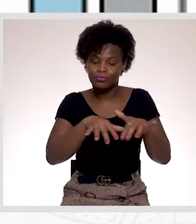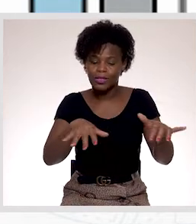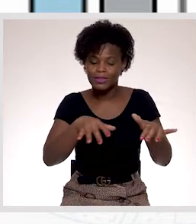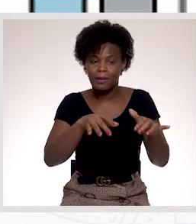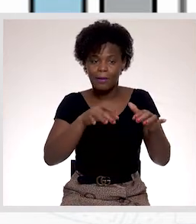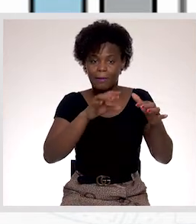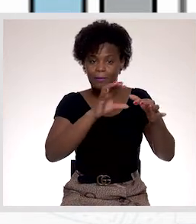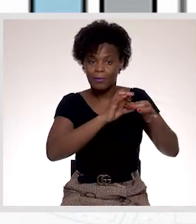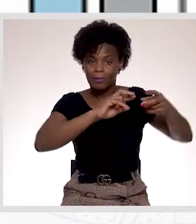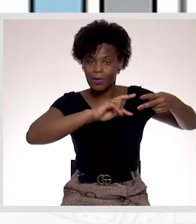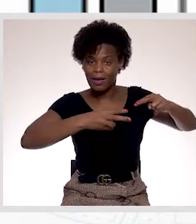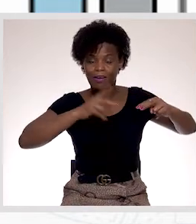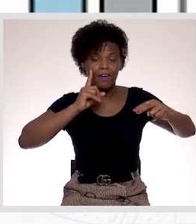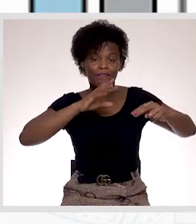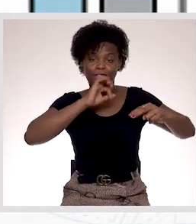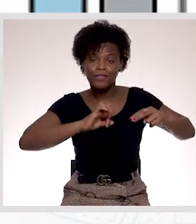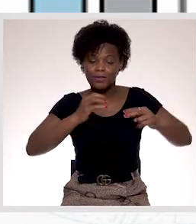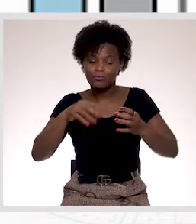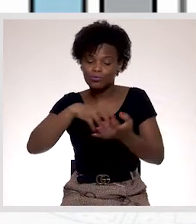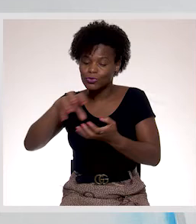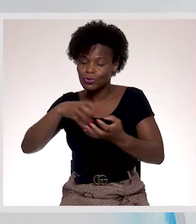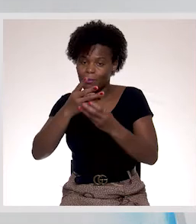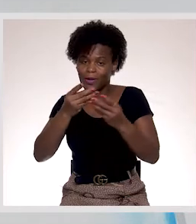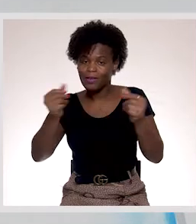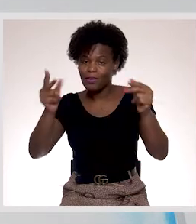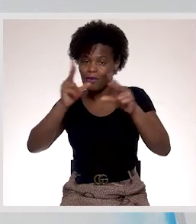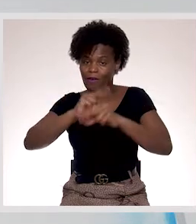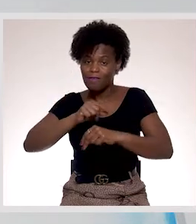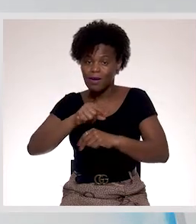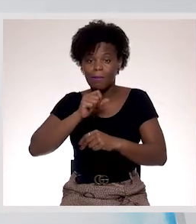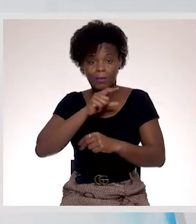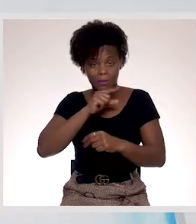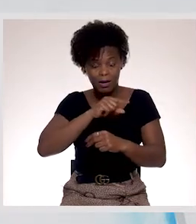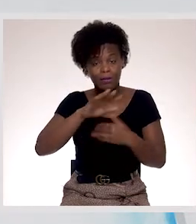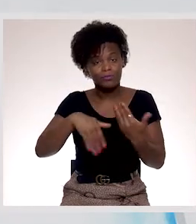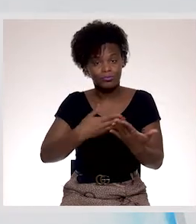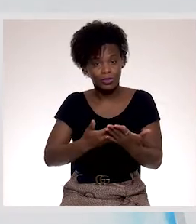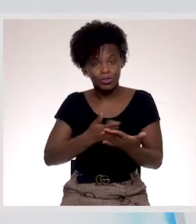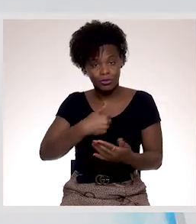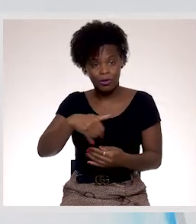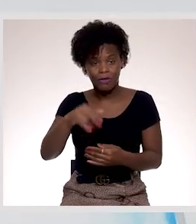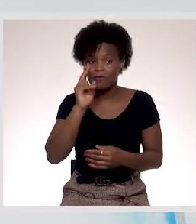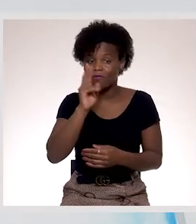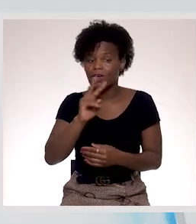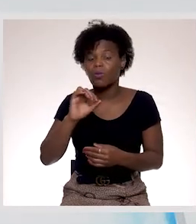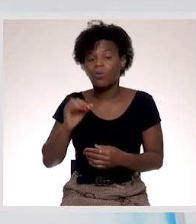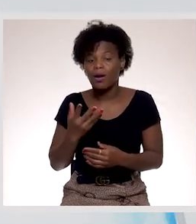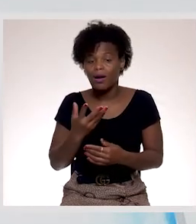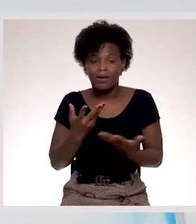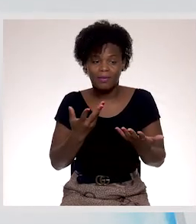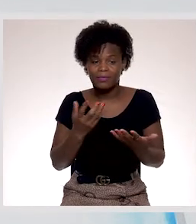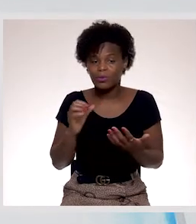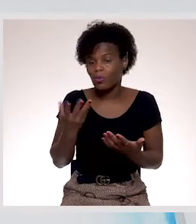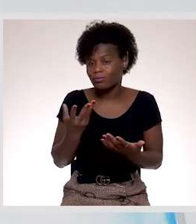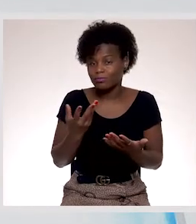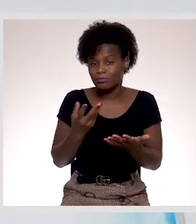filhas, misturando-se com o material novo. Destas hipóteses propostas, nós vamos ver qual é a